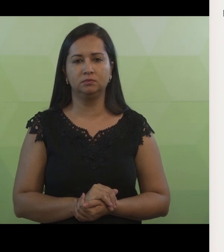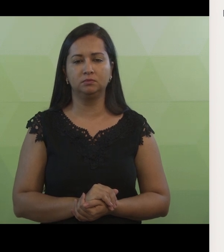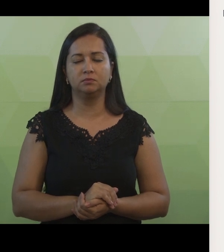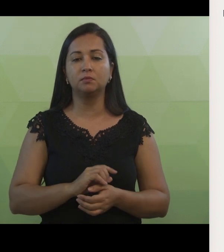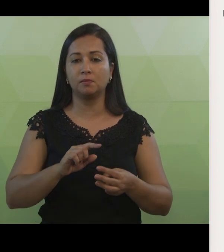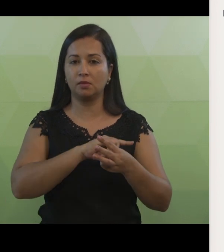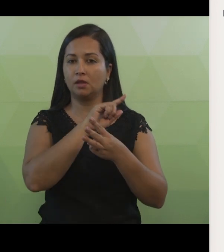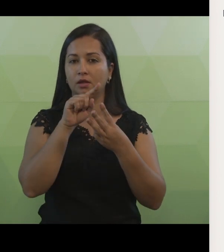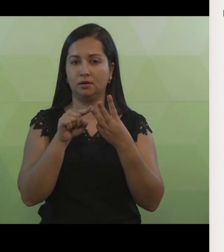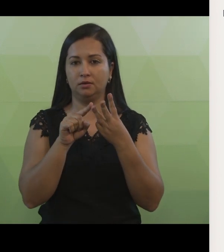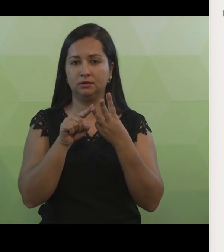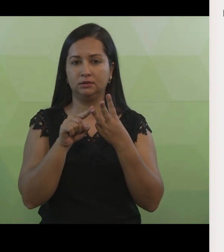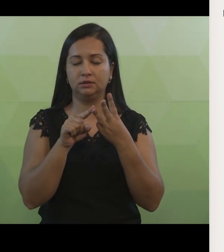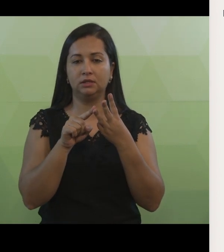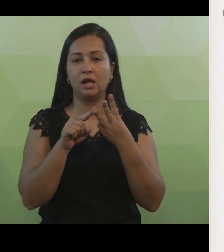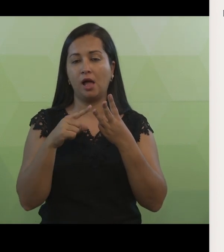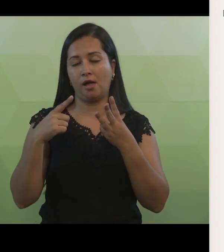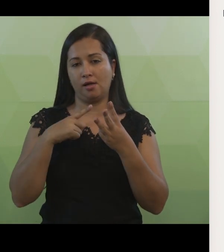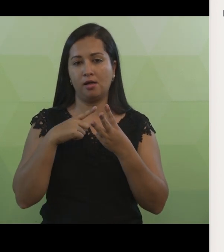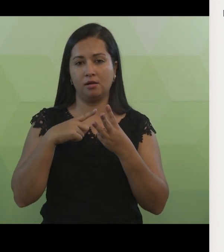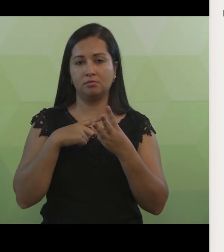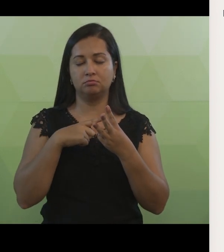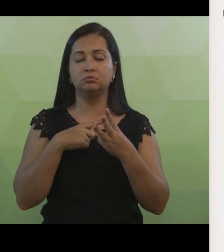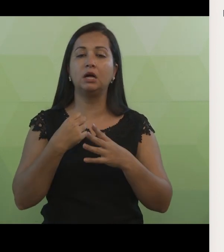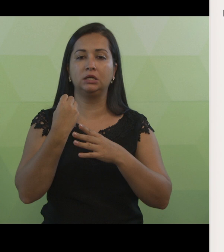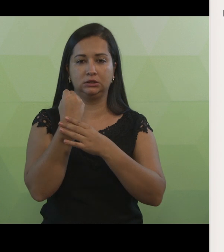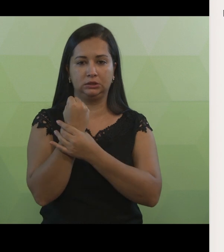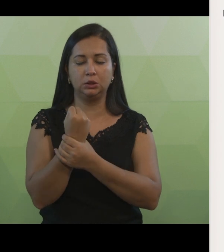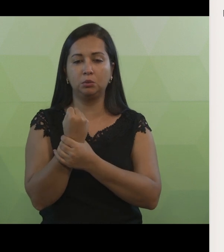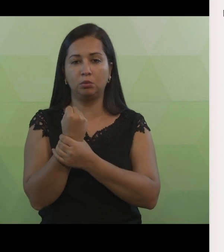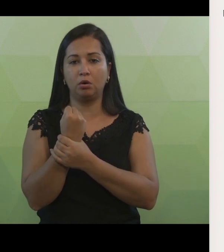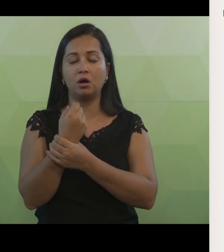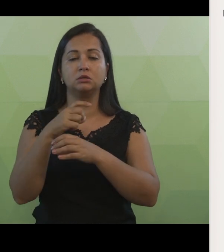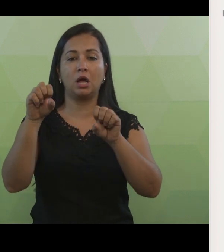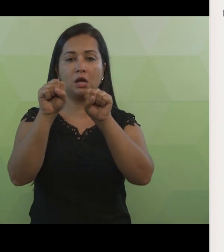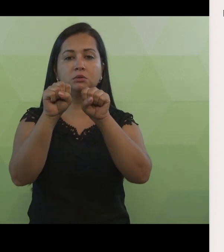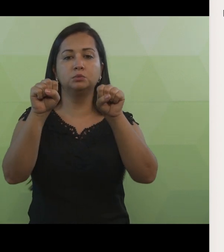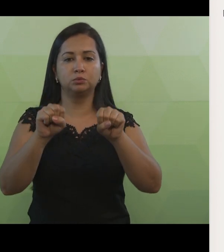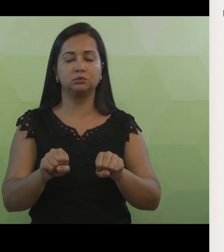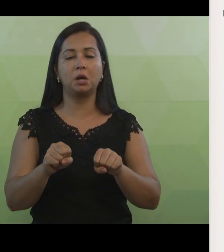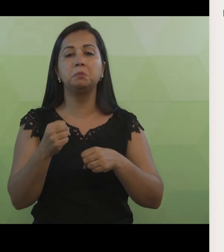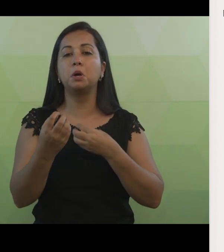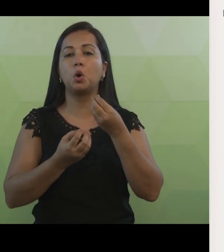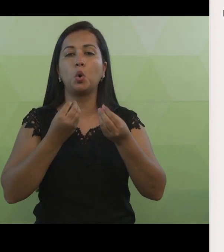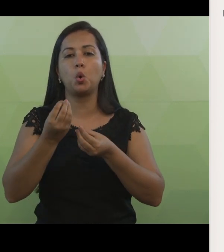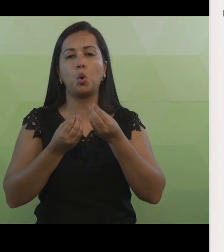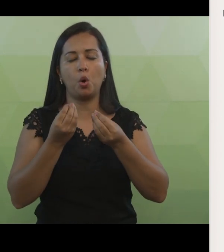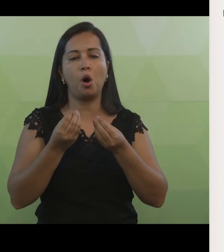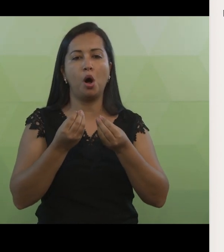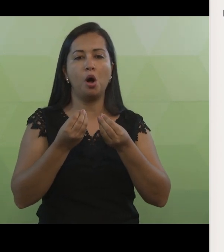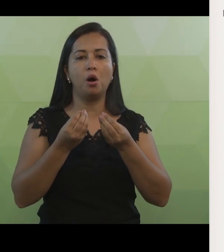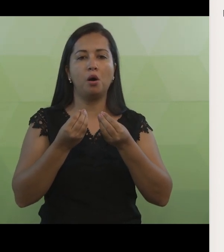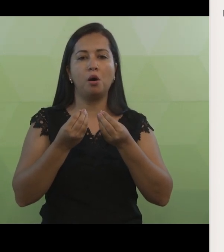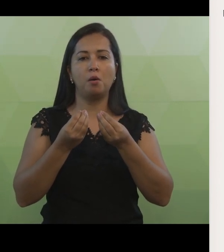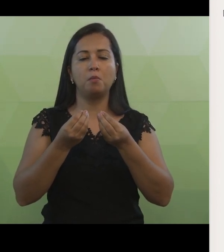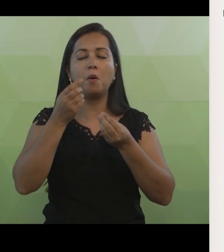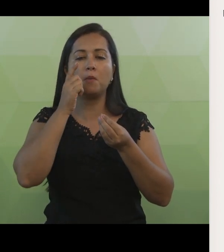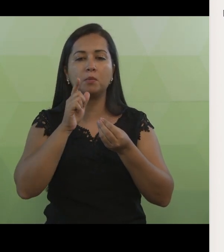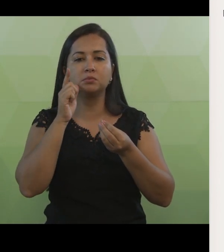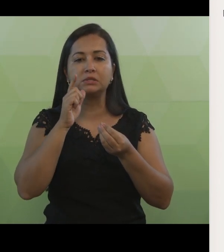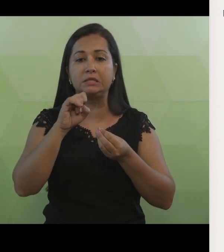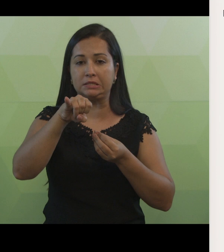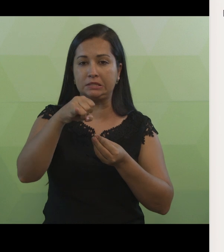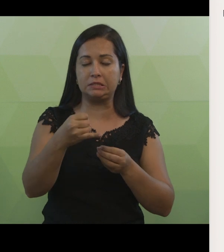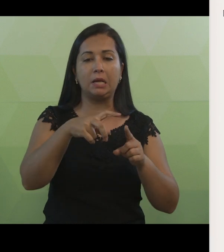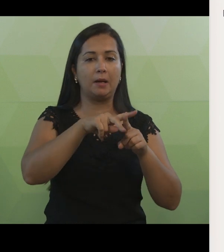O nível 3 é garantir a robustez do sistema, ou seja, como ele se comporta após manutenções e atualizações